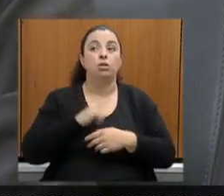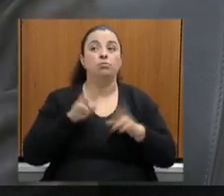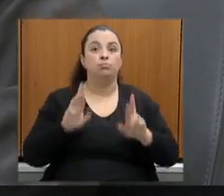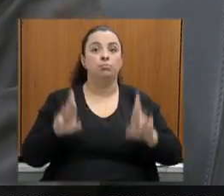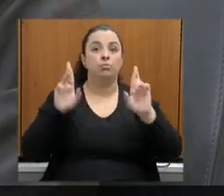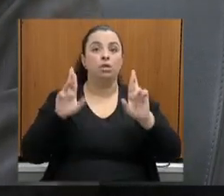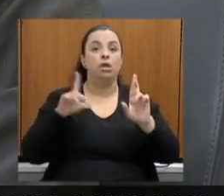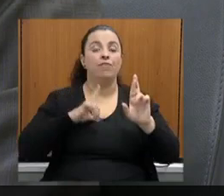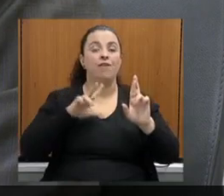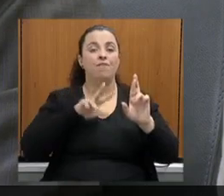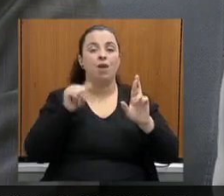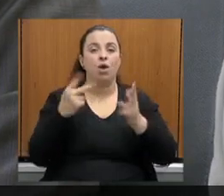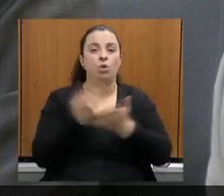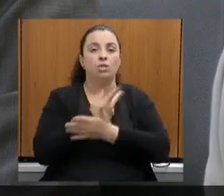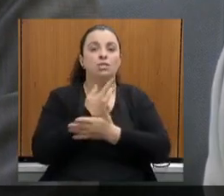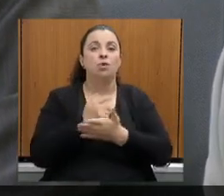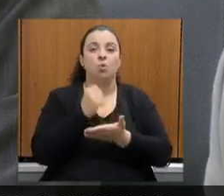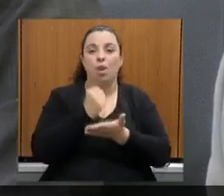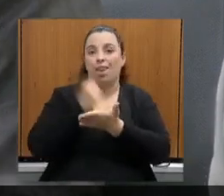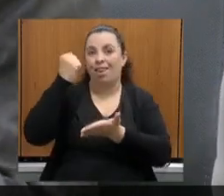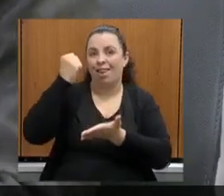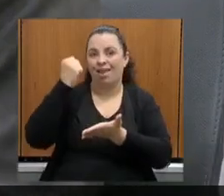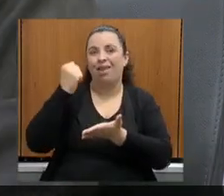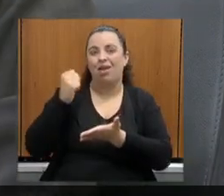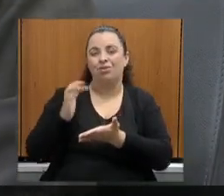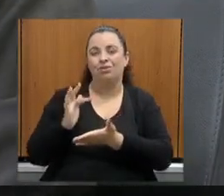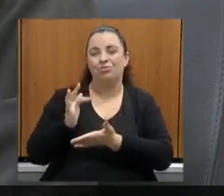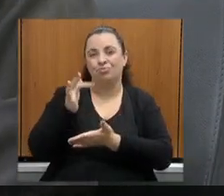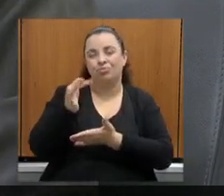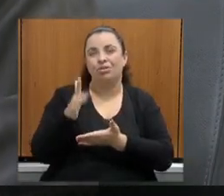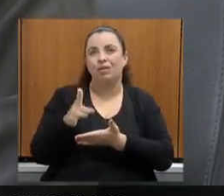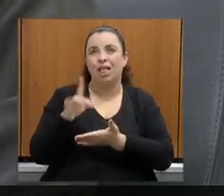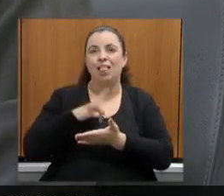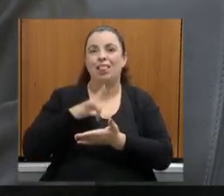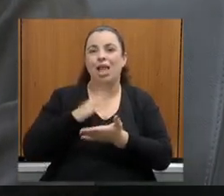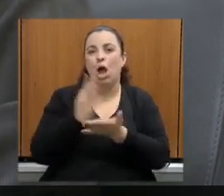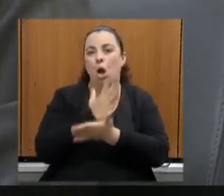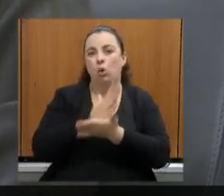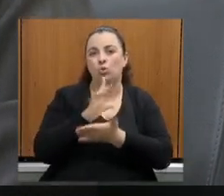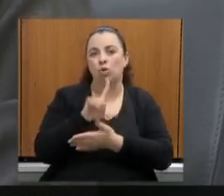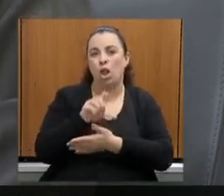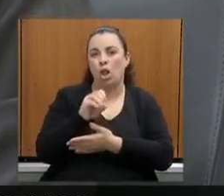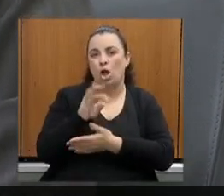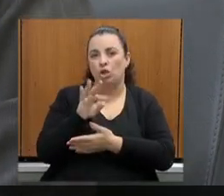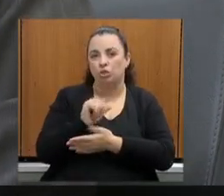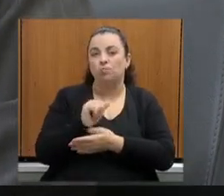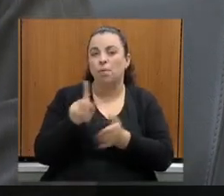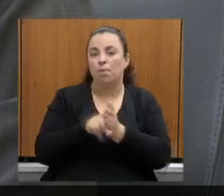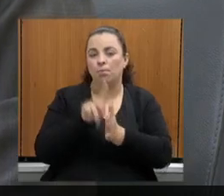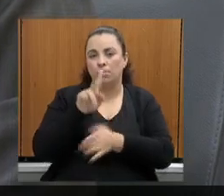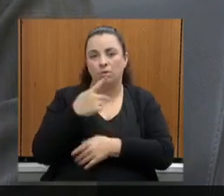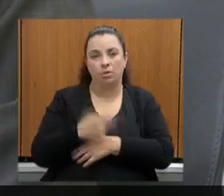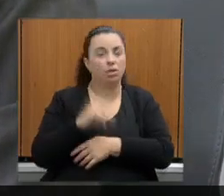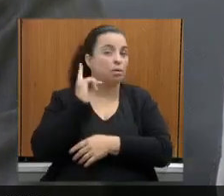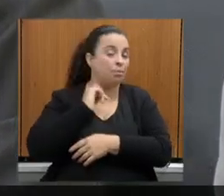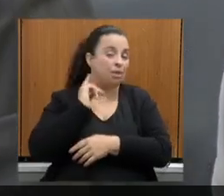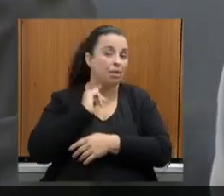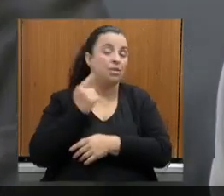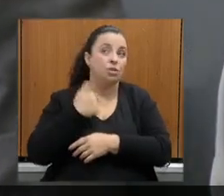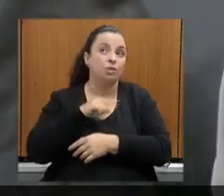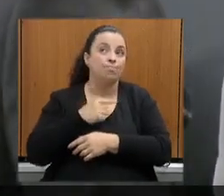ainda esse ano novamente com alguns lotes aqui em Minas é esperamos poder participar e sagrar